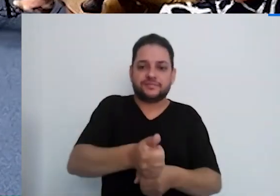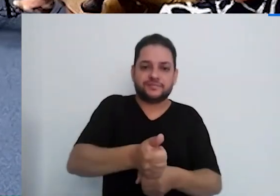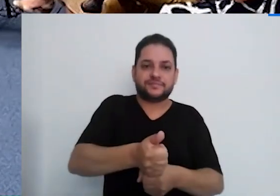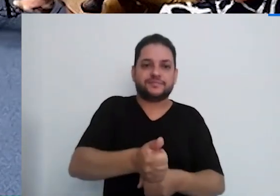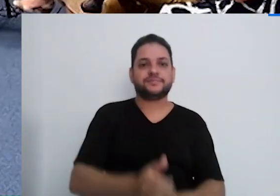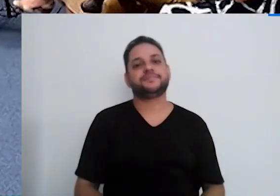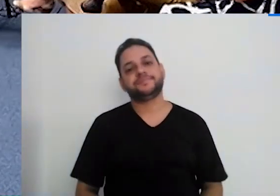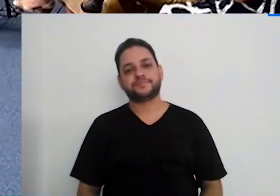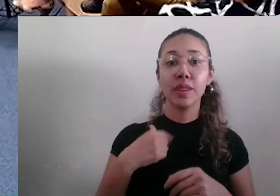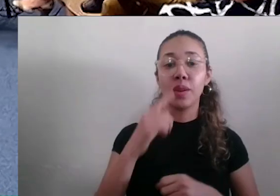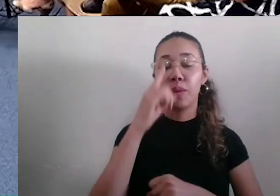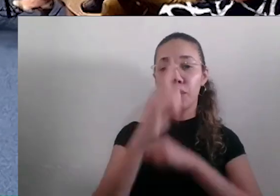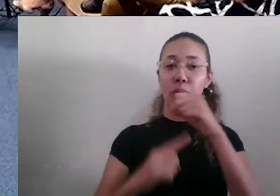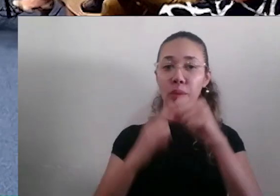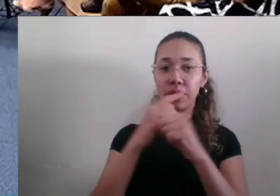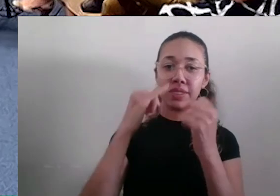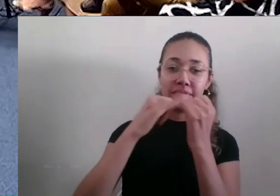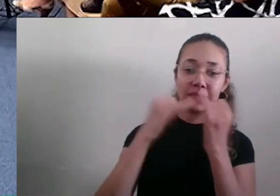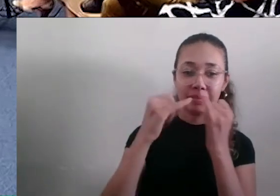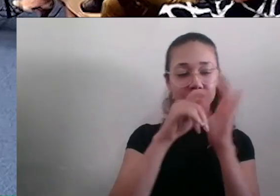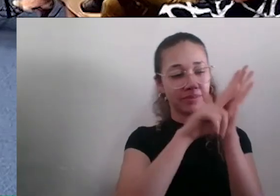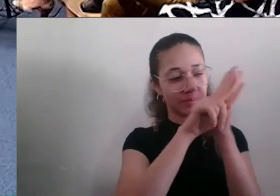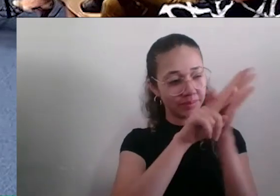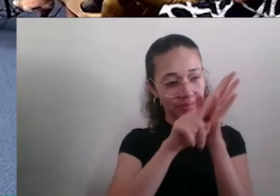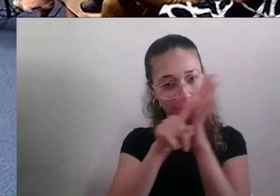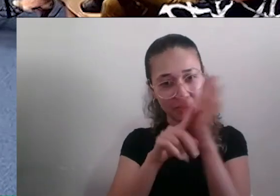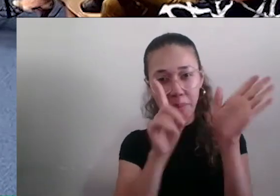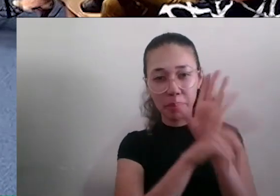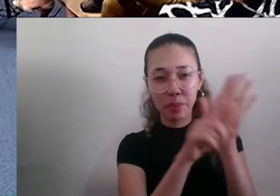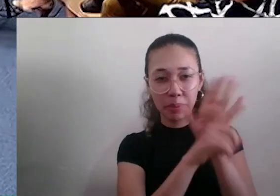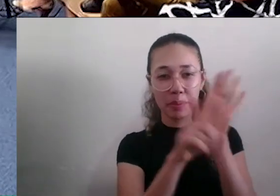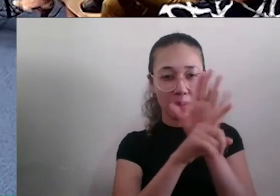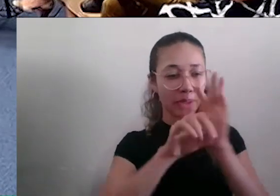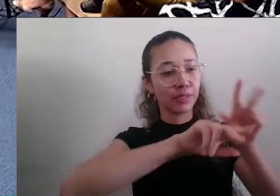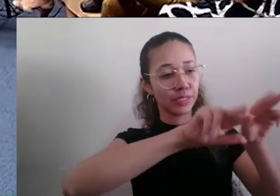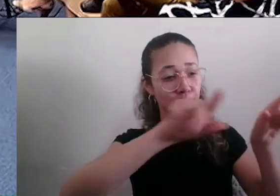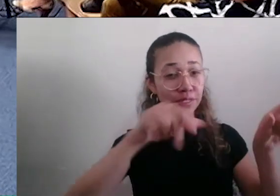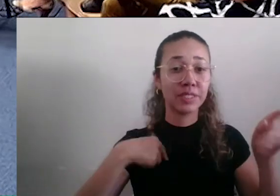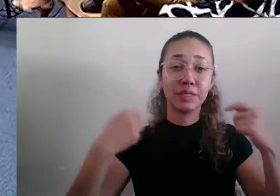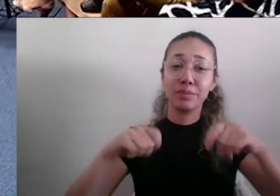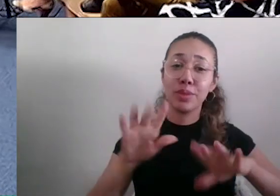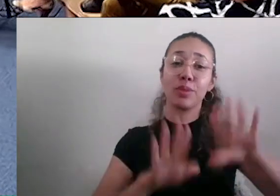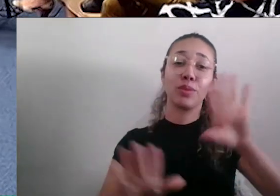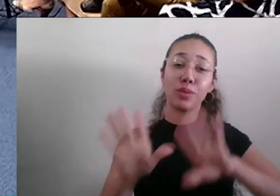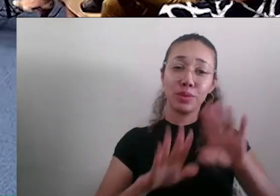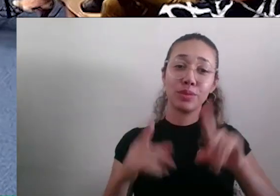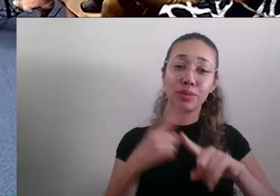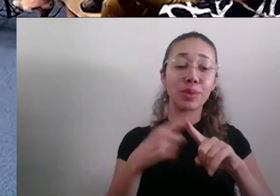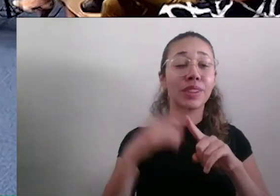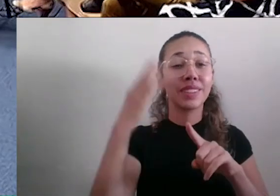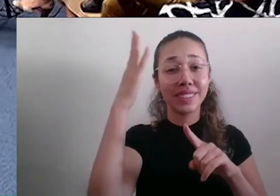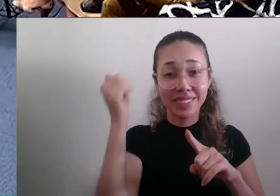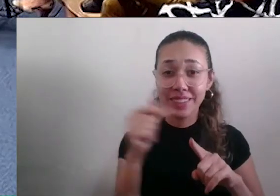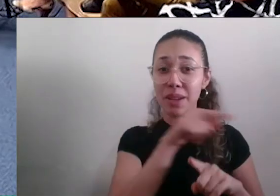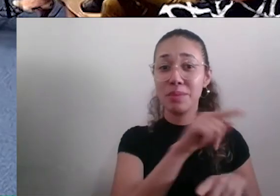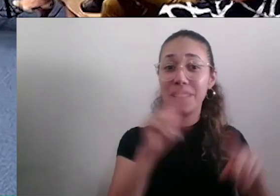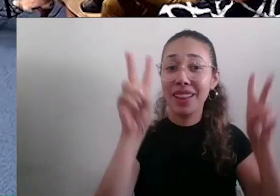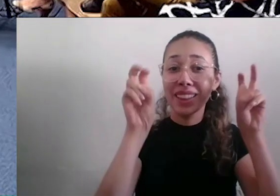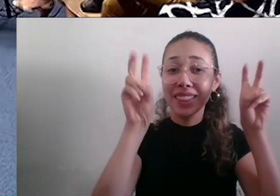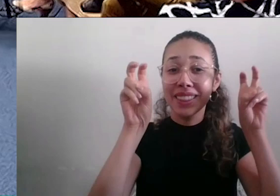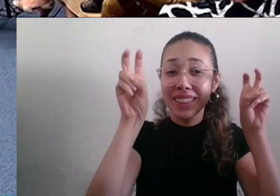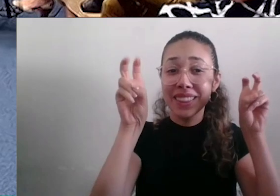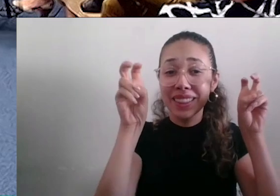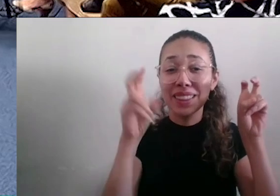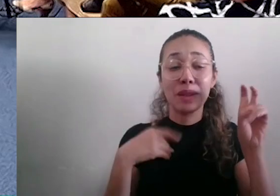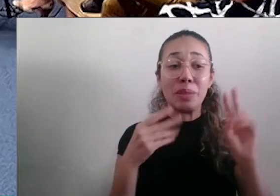pesquisa e entrevistando um monte de gente eh e a gente queria tomar muito cuidado porque a gente sabia que a gente tava lidando com questões muito muito delicadas e a